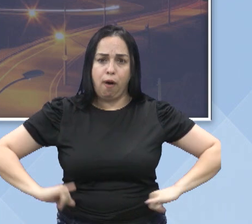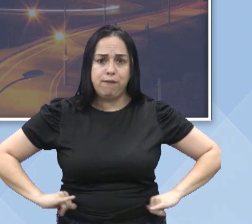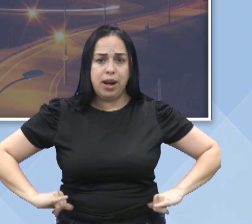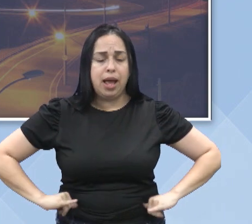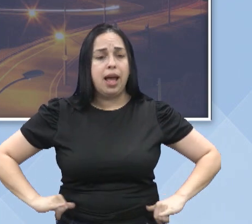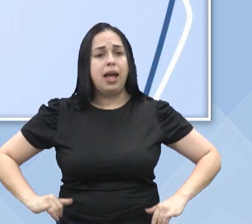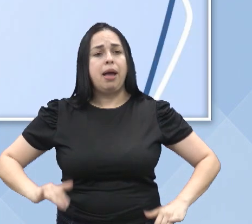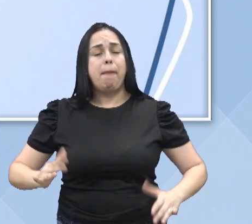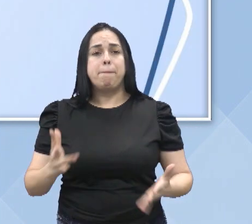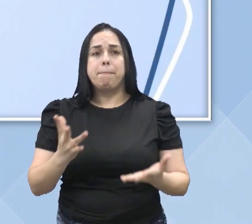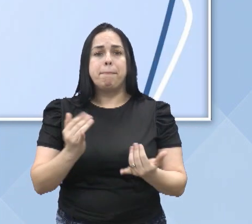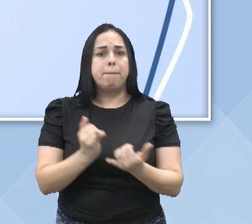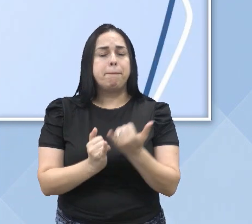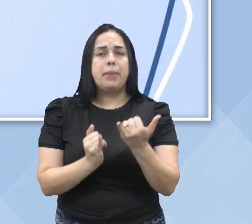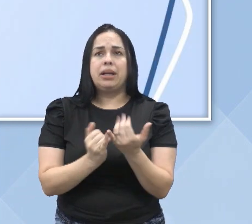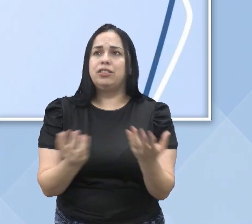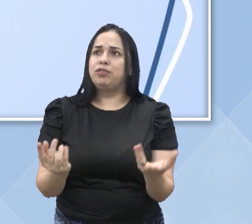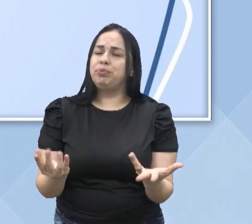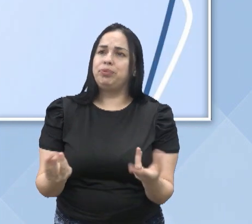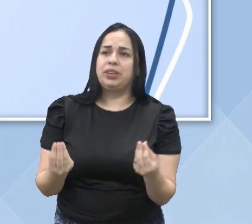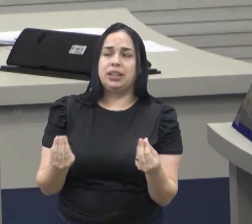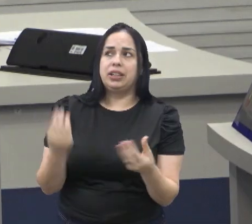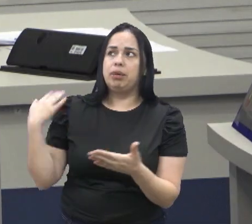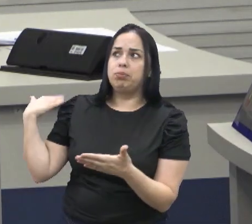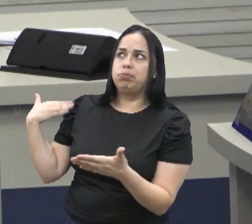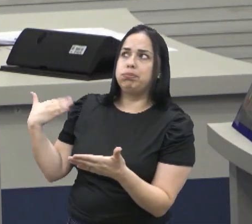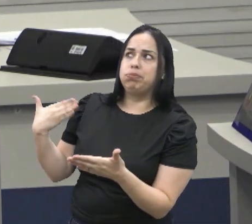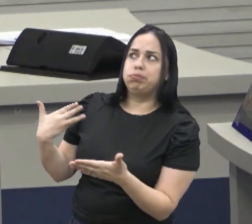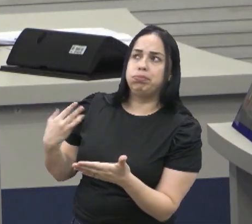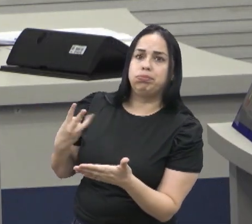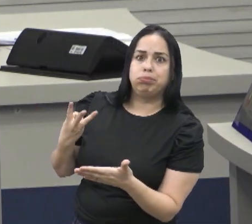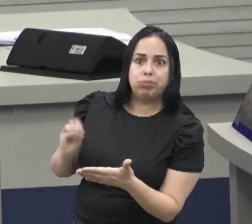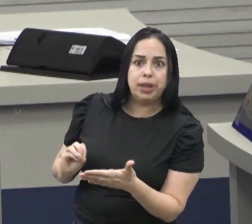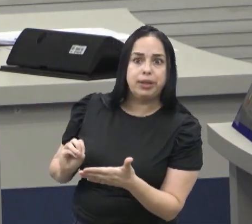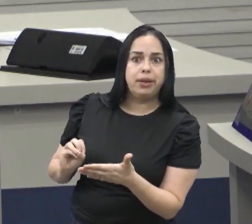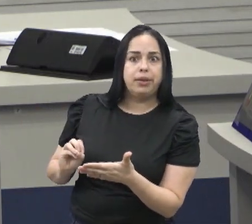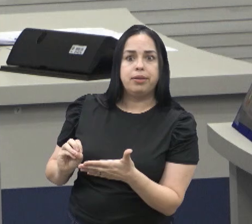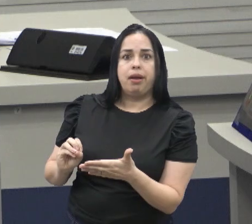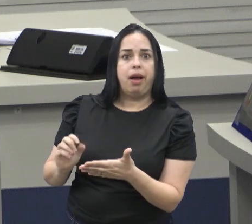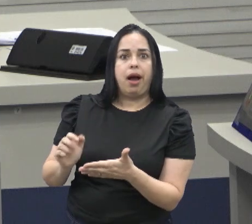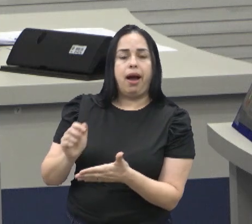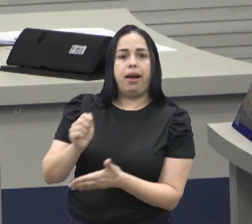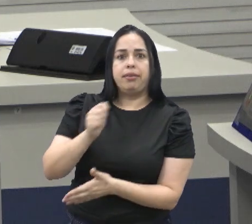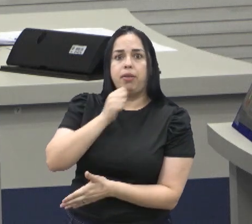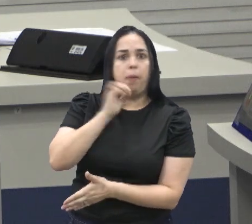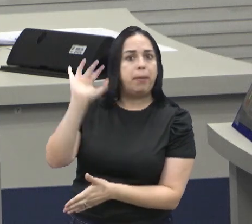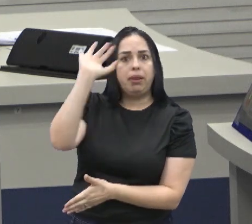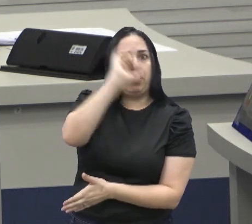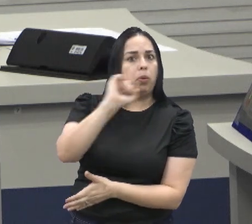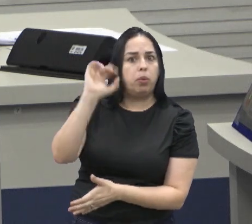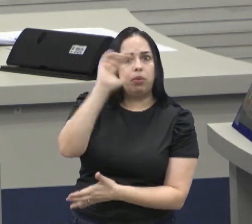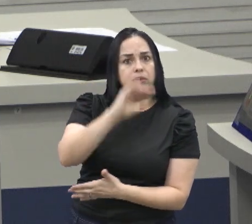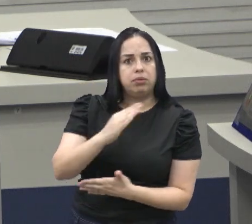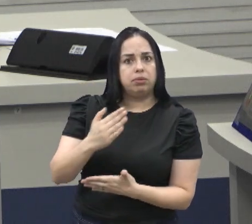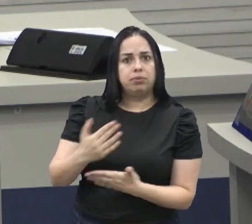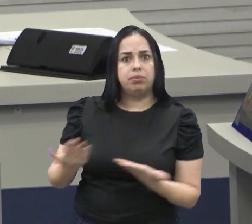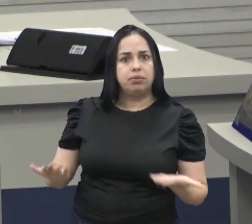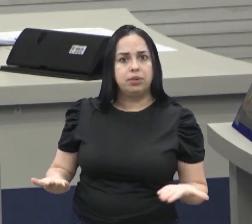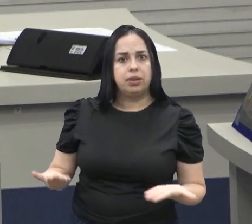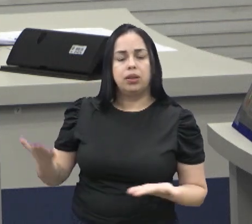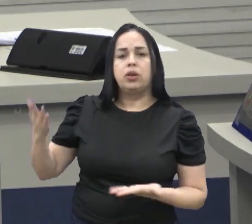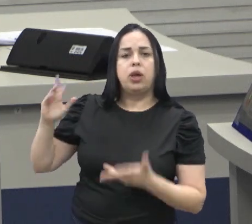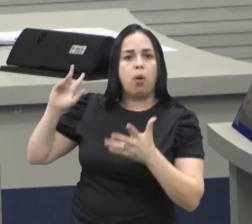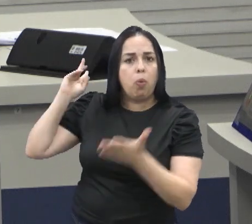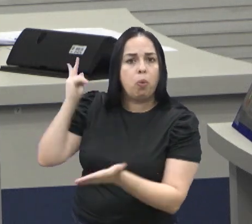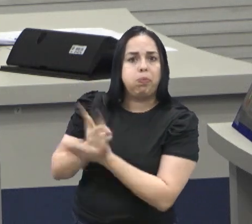Parece que em 30 anos, esse governo não aprendeu nada com o que já tinha acontecido anteriormente. Que